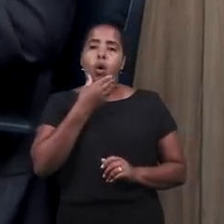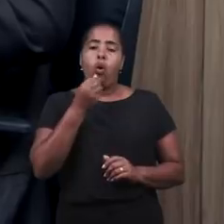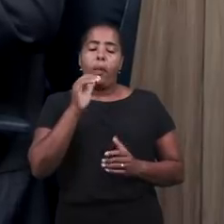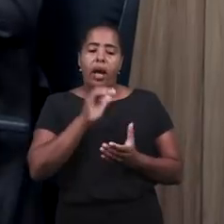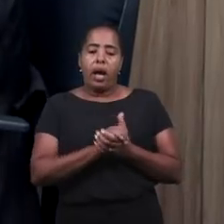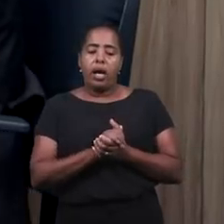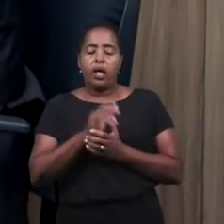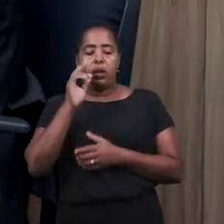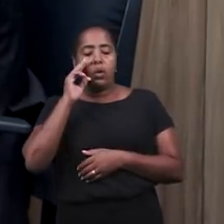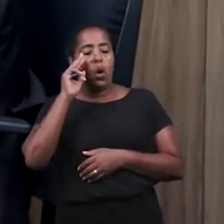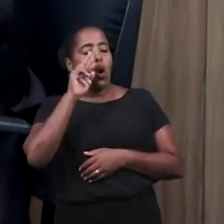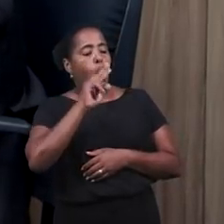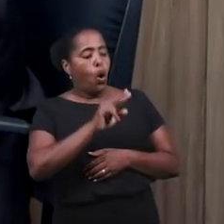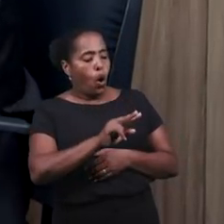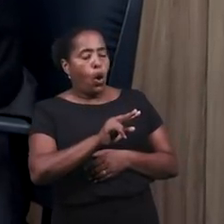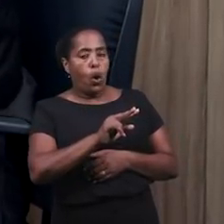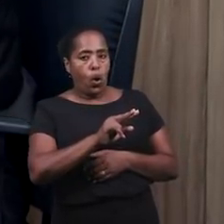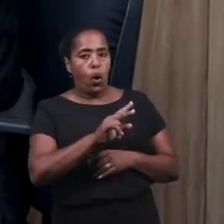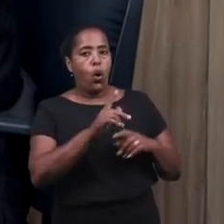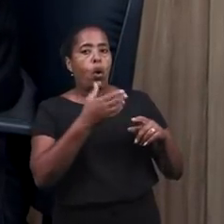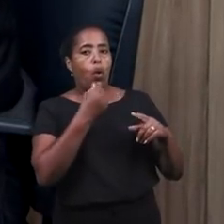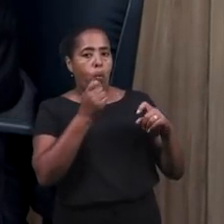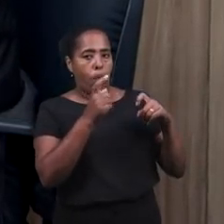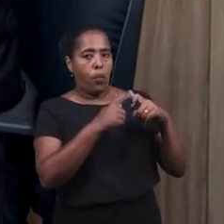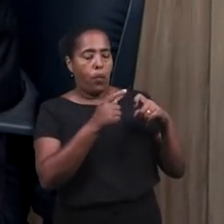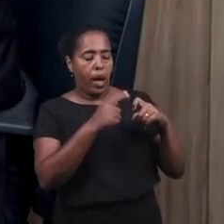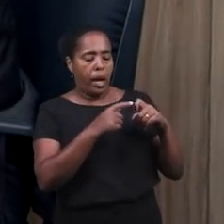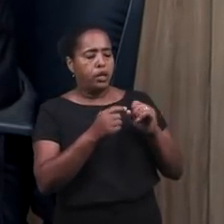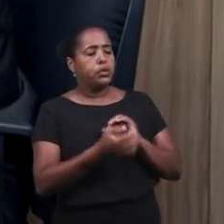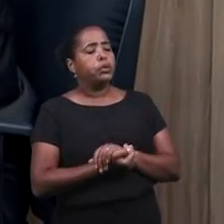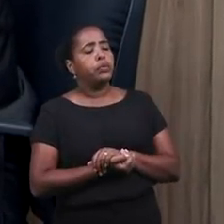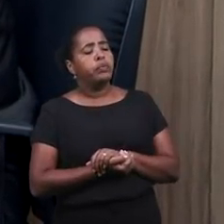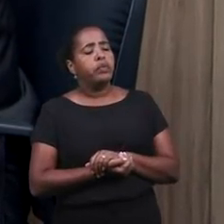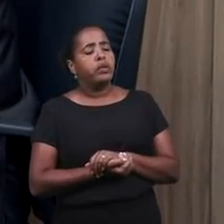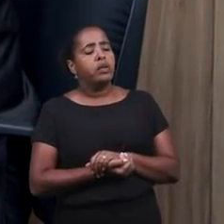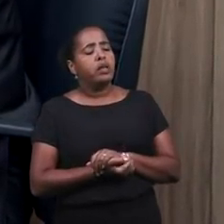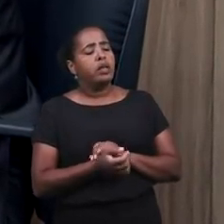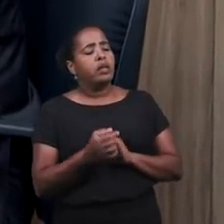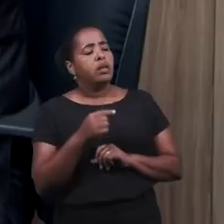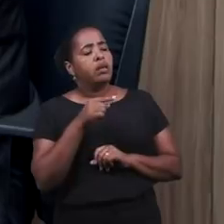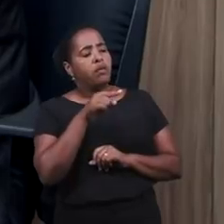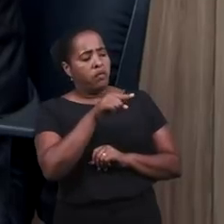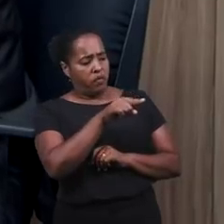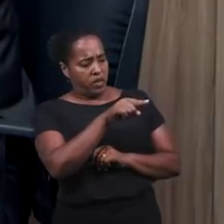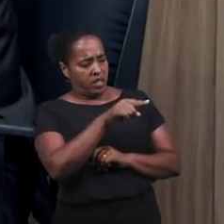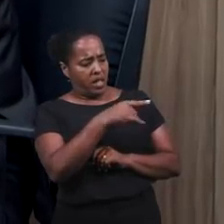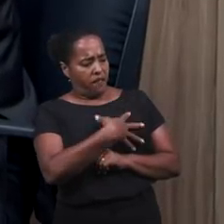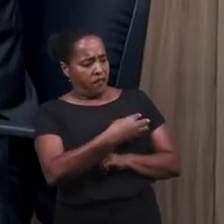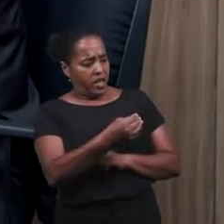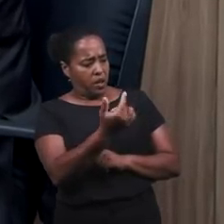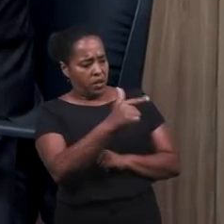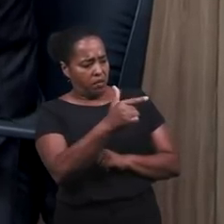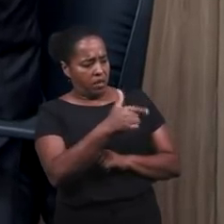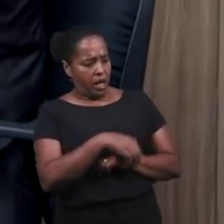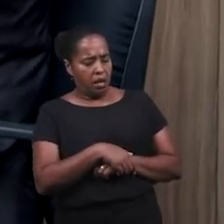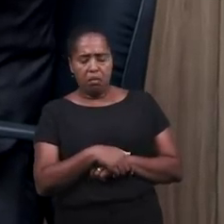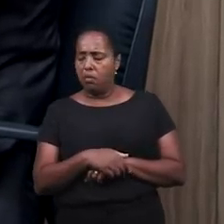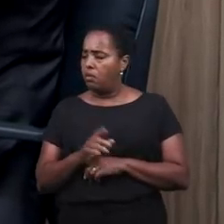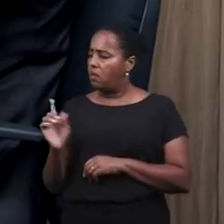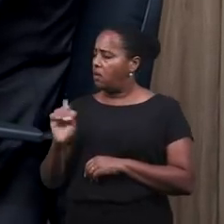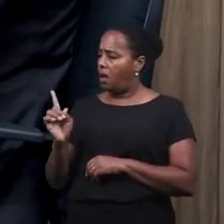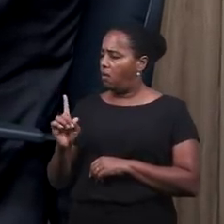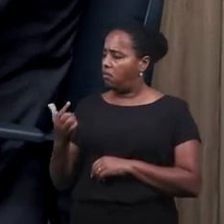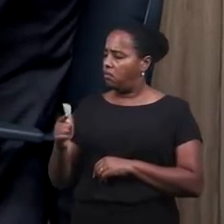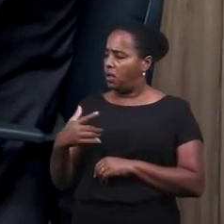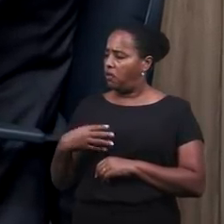E o marido olhou para o médico que estava de plantão, que deu o relatório, dizendo assim, o senhor não tem filhos, né? O